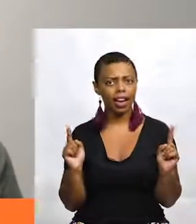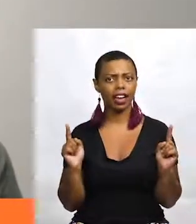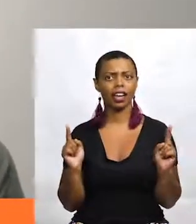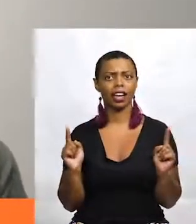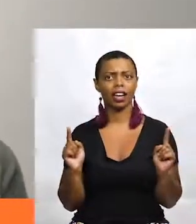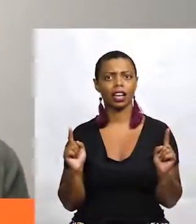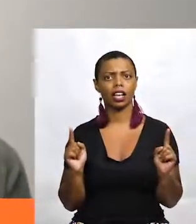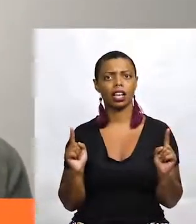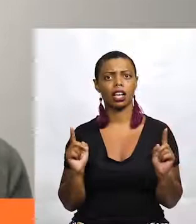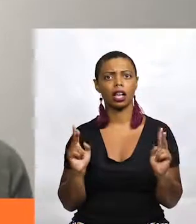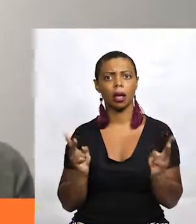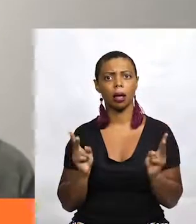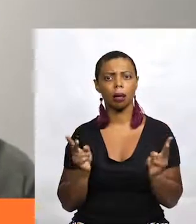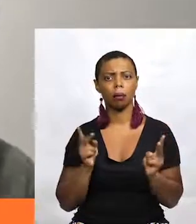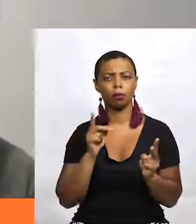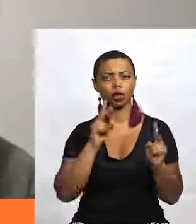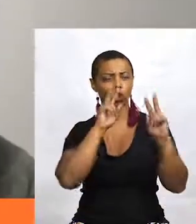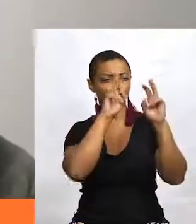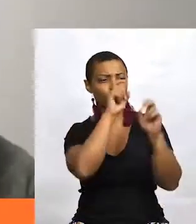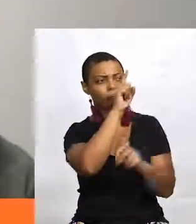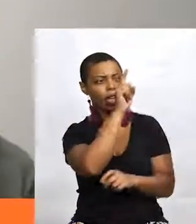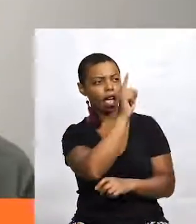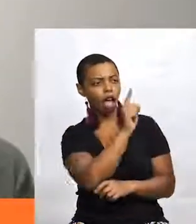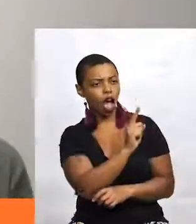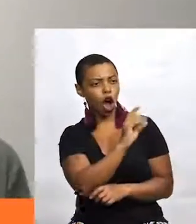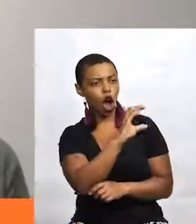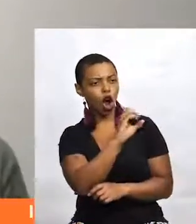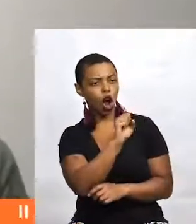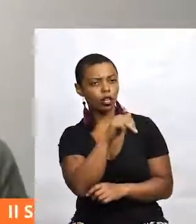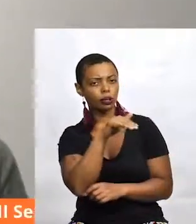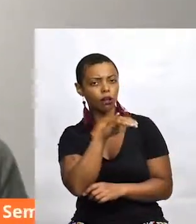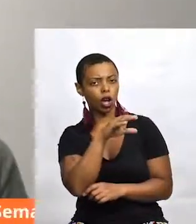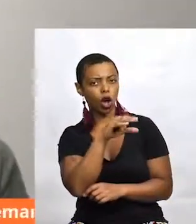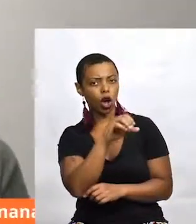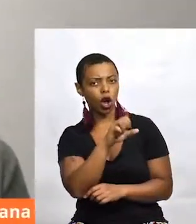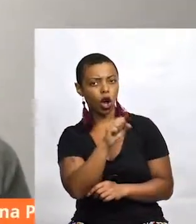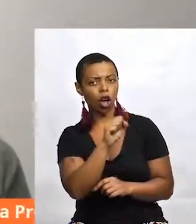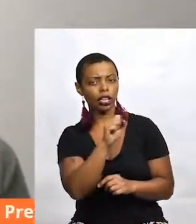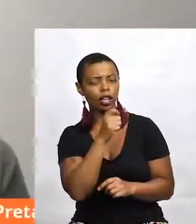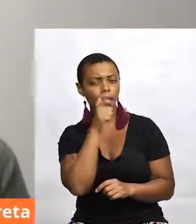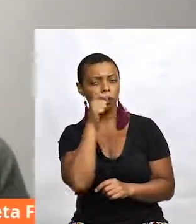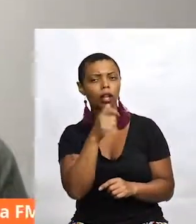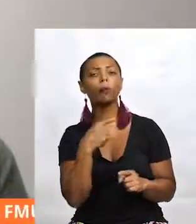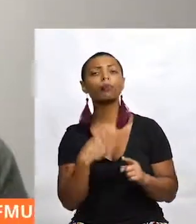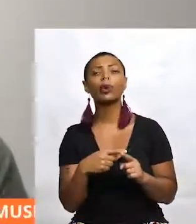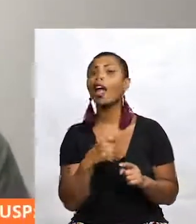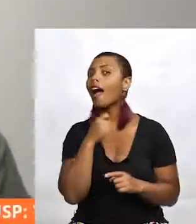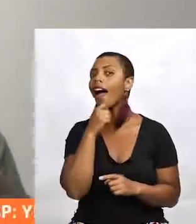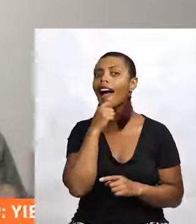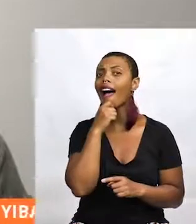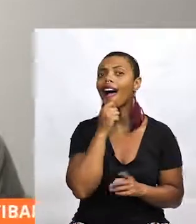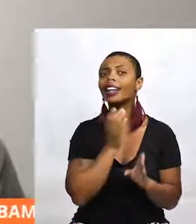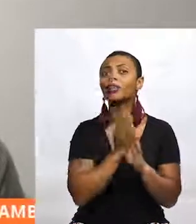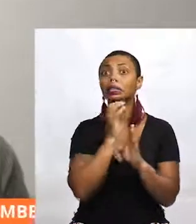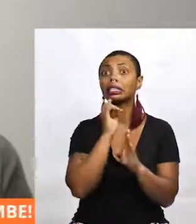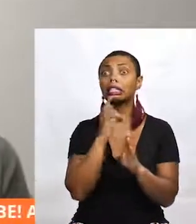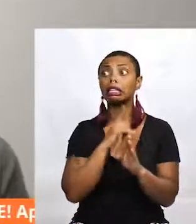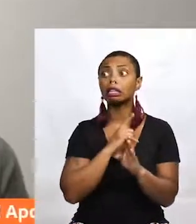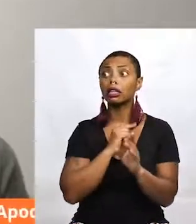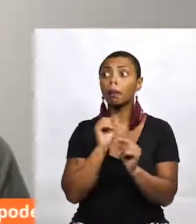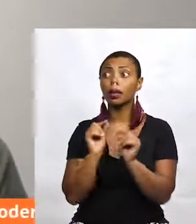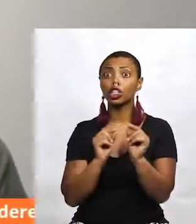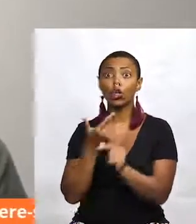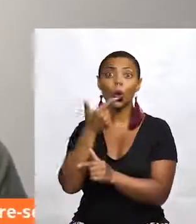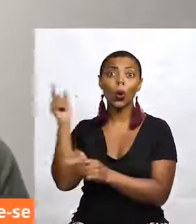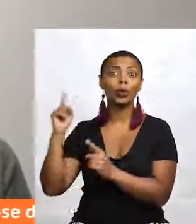da física de raios cósmicos, ela é muito interessante, importante, porque a gente ainda não sabe se existem outros tipos de